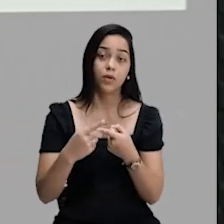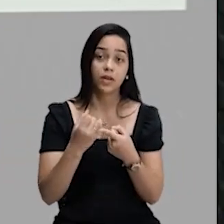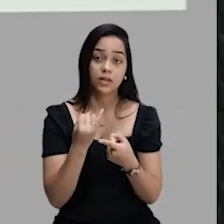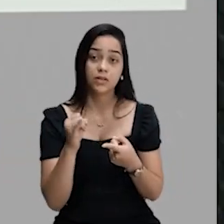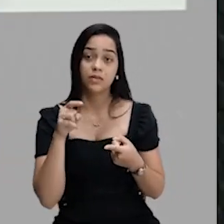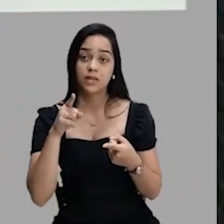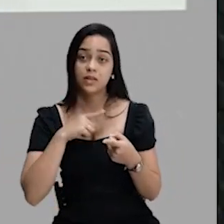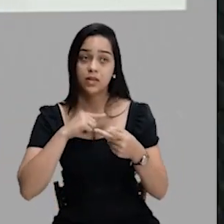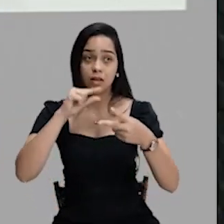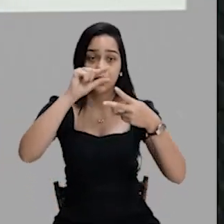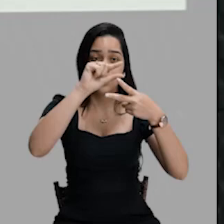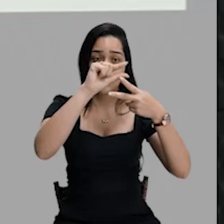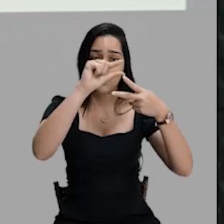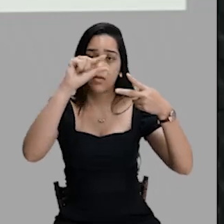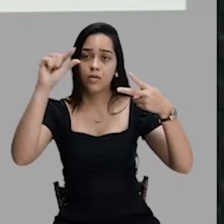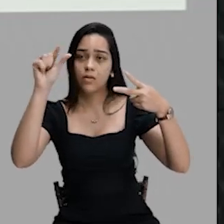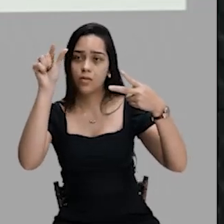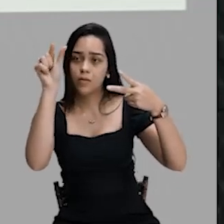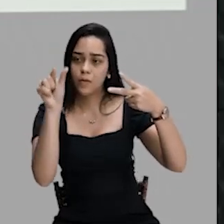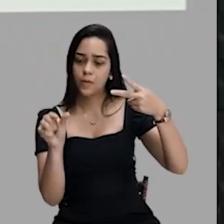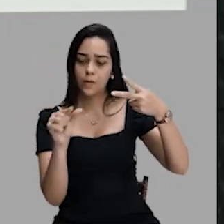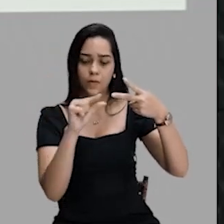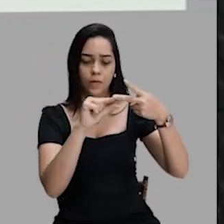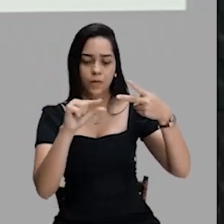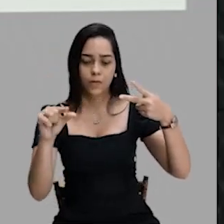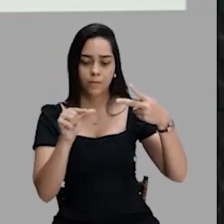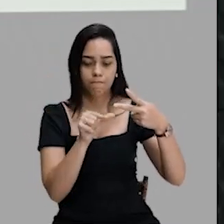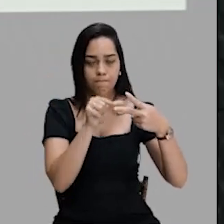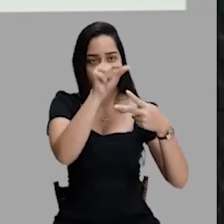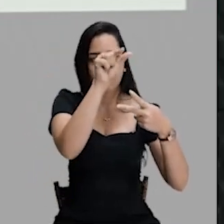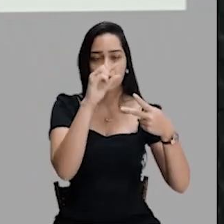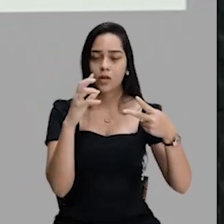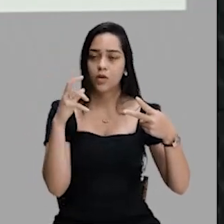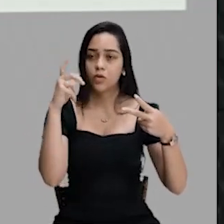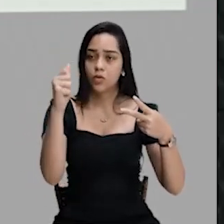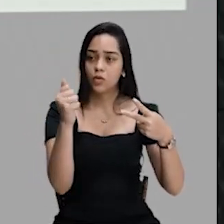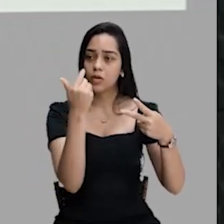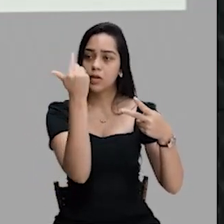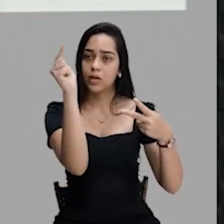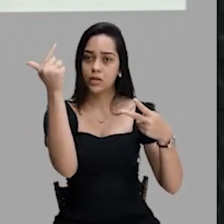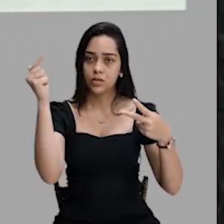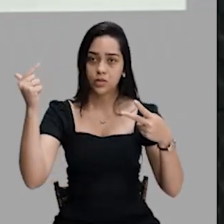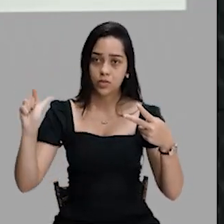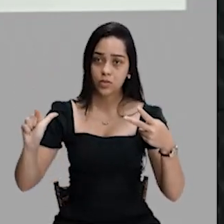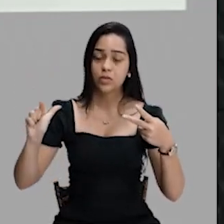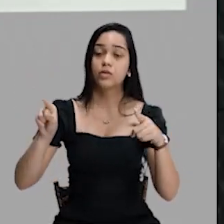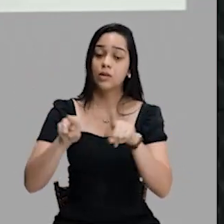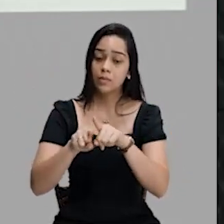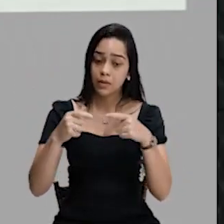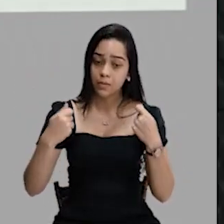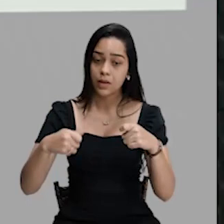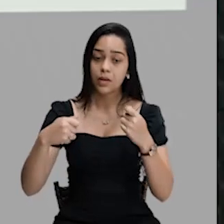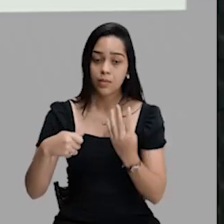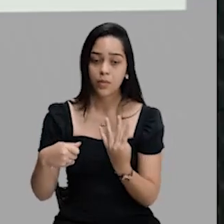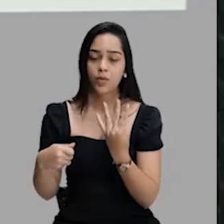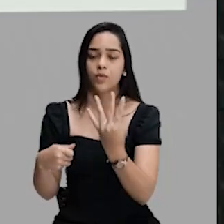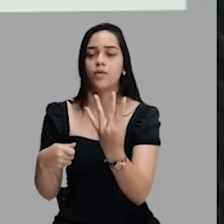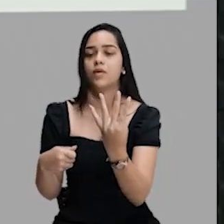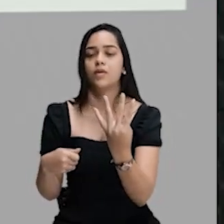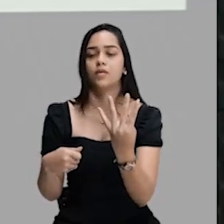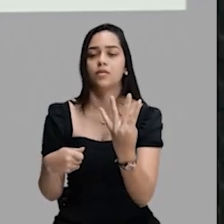você tem uma face é formada por 4 arestas, todas as outras faces também têm que ser formadas por